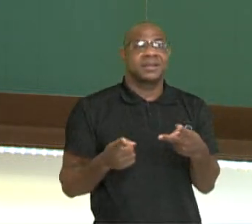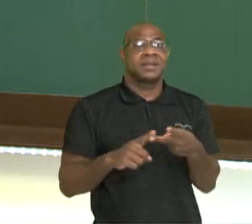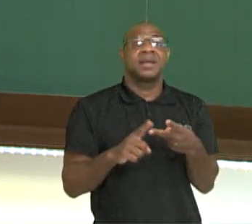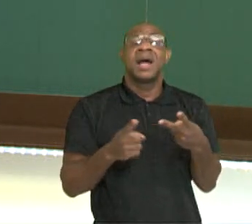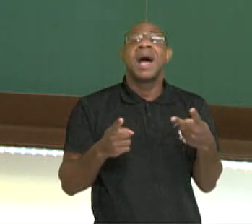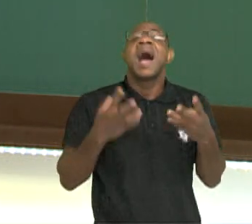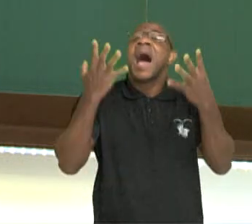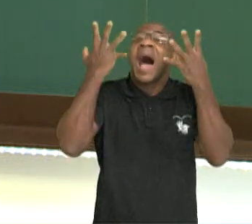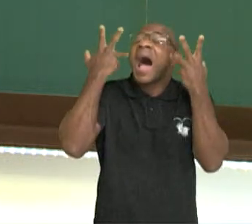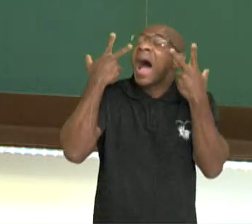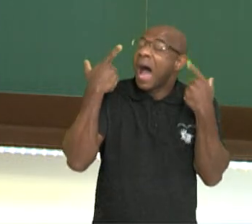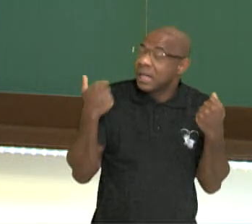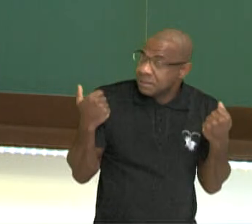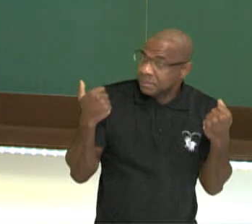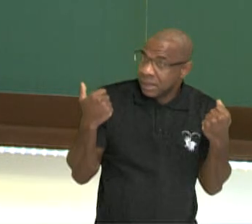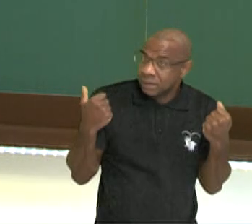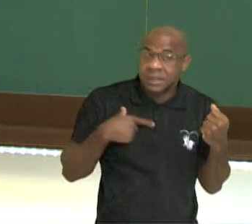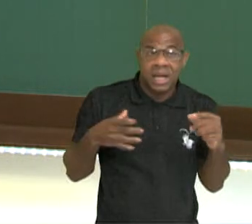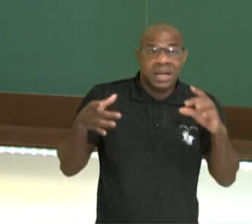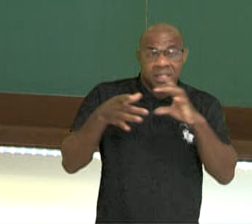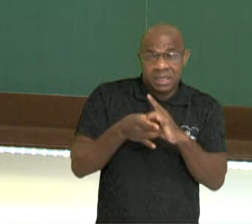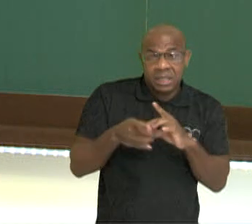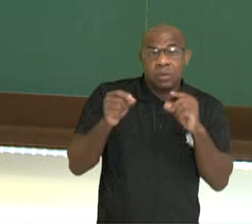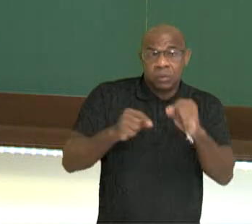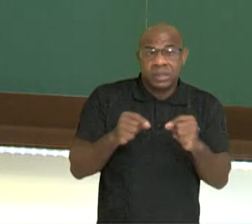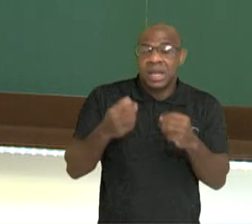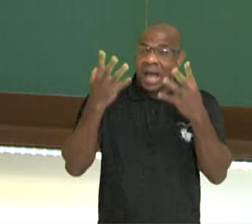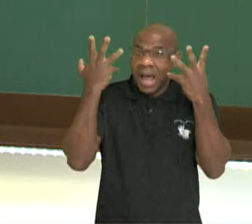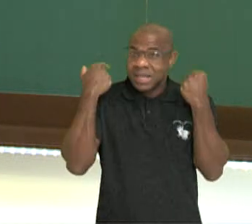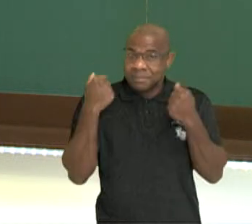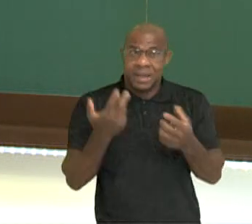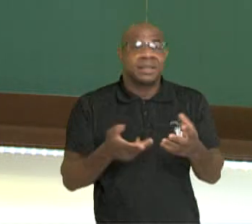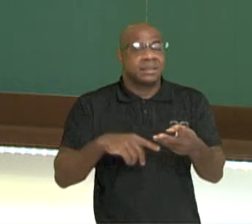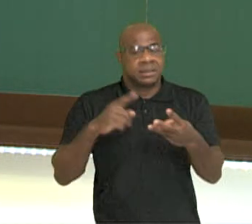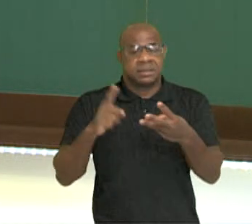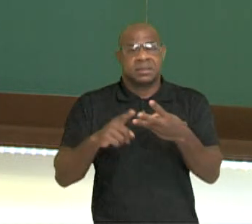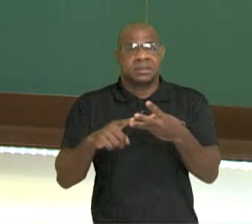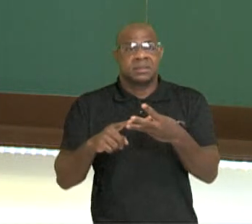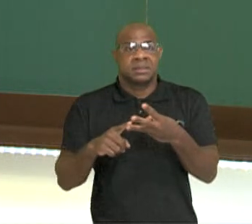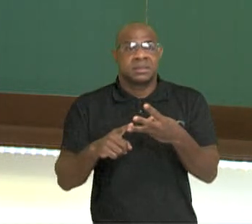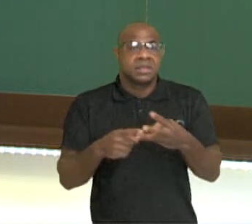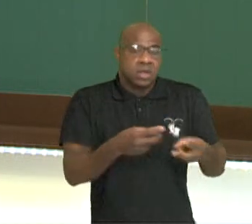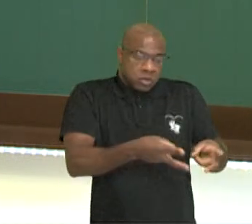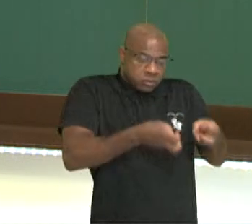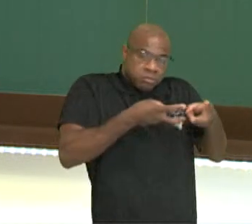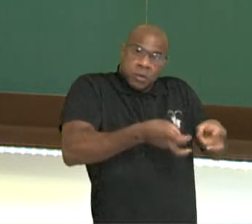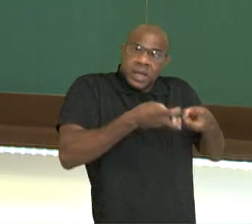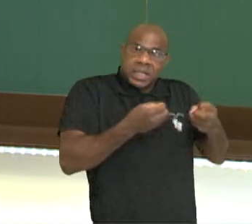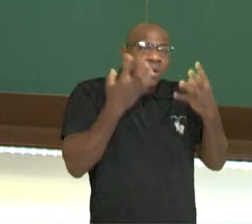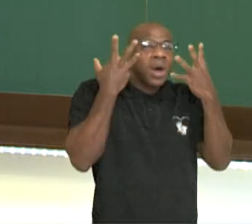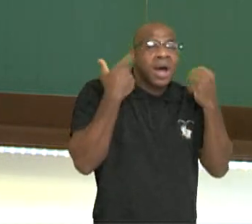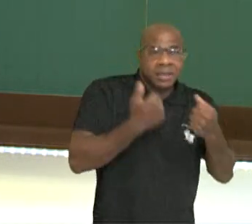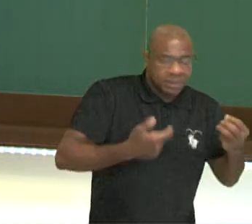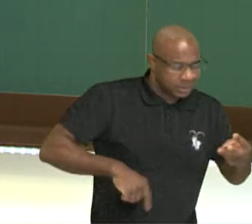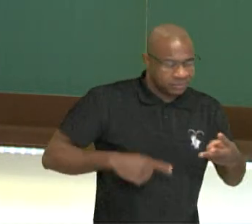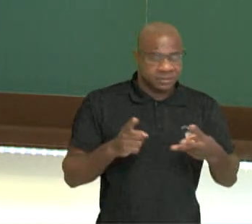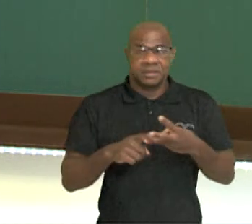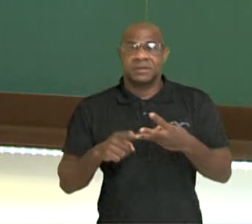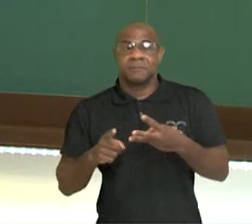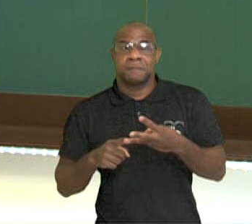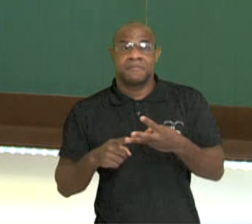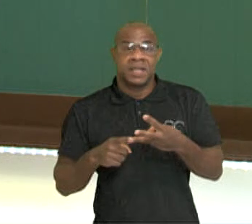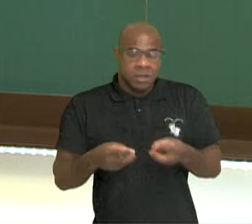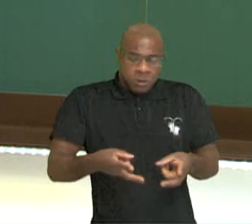extração animal, que está associada, relacionada aos animais. E o extrativismo, a extração mineral.